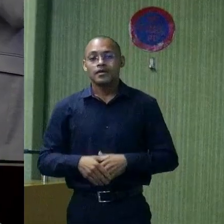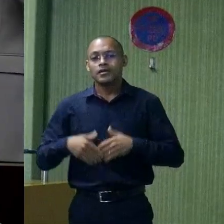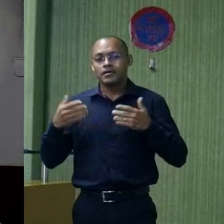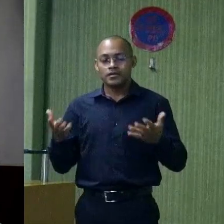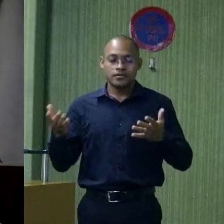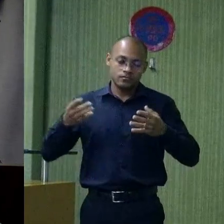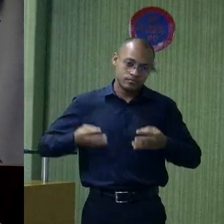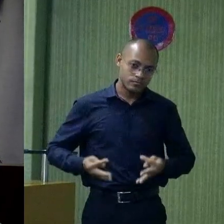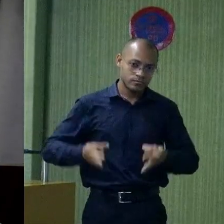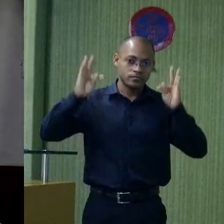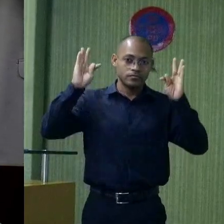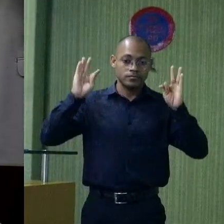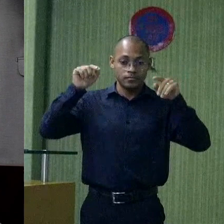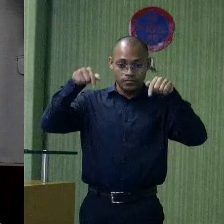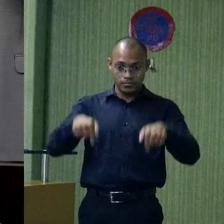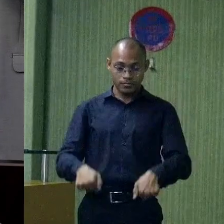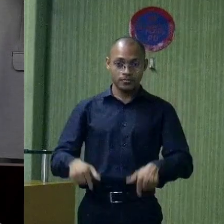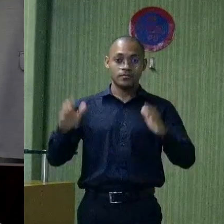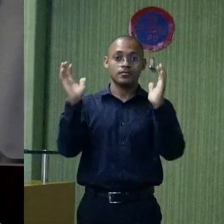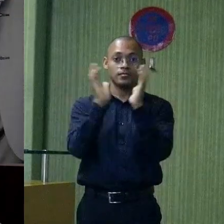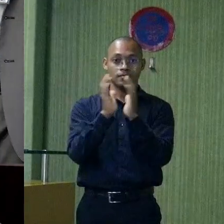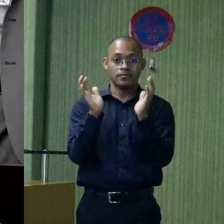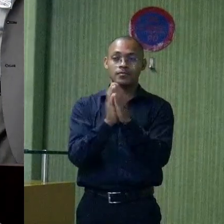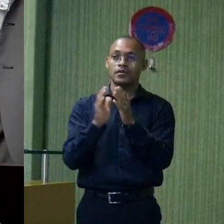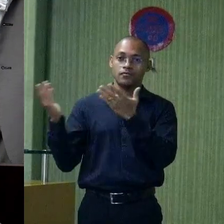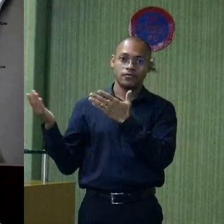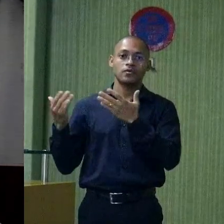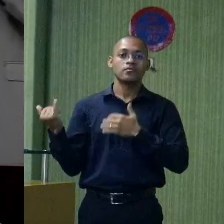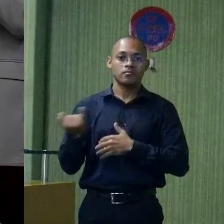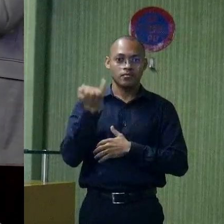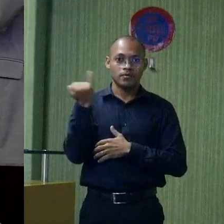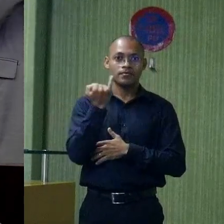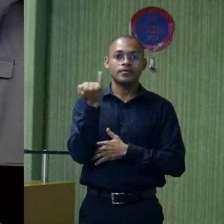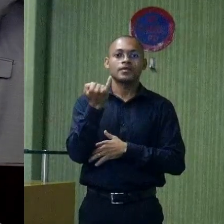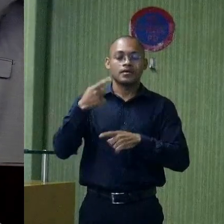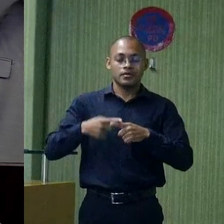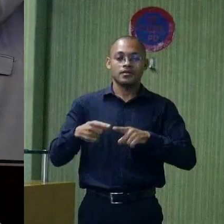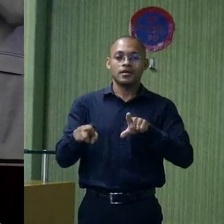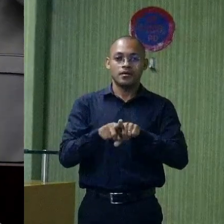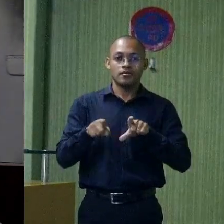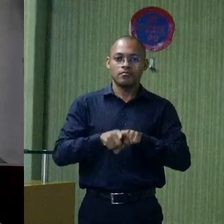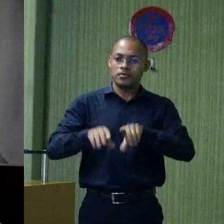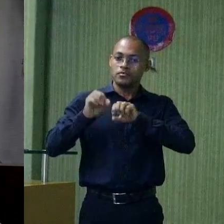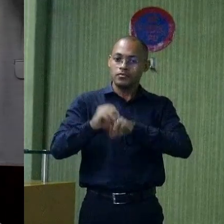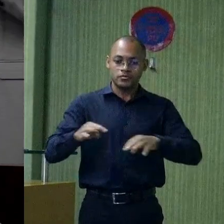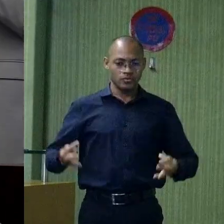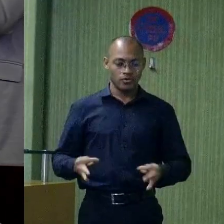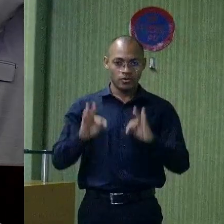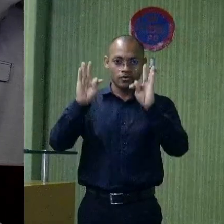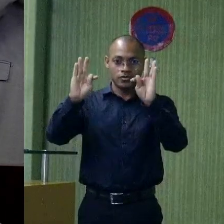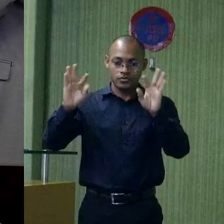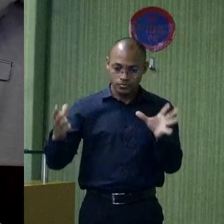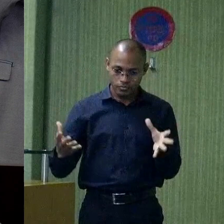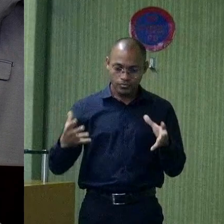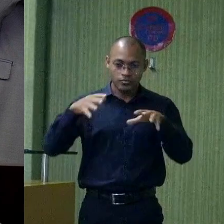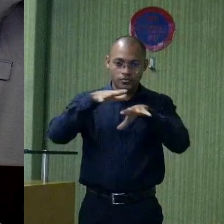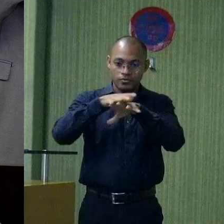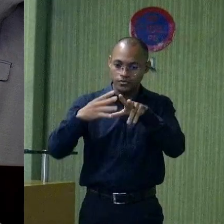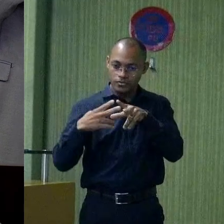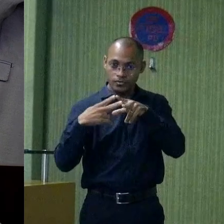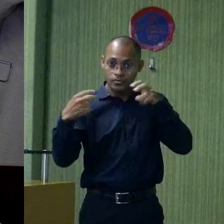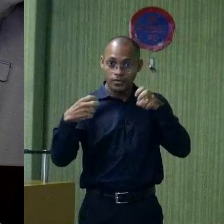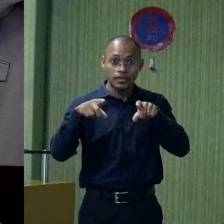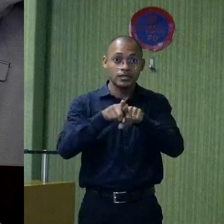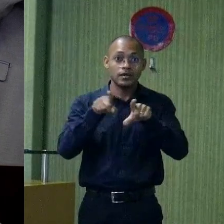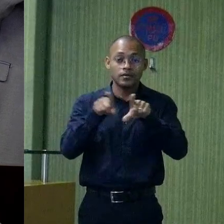país foi destacado bastante agora na última fala a questão do ensino tecnológico né a inclusão digital e o